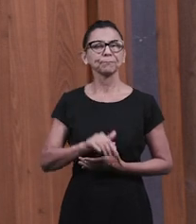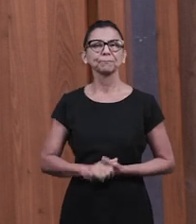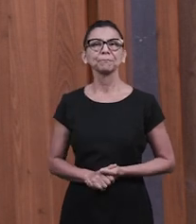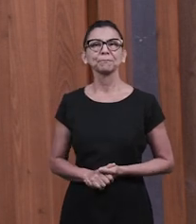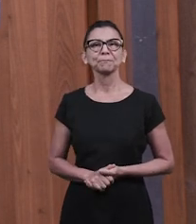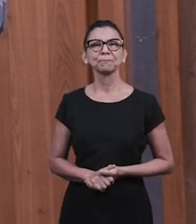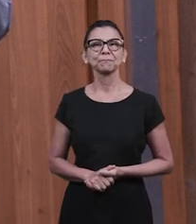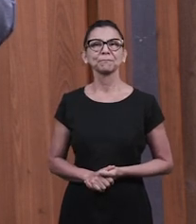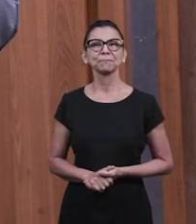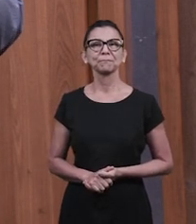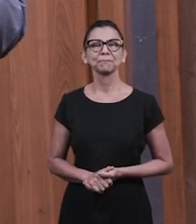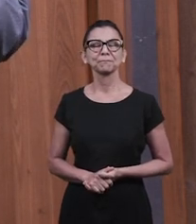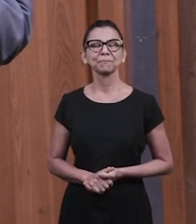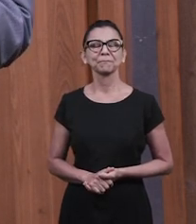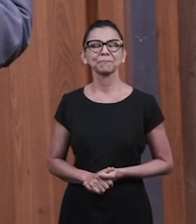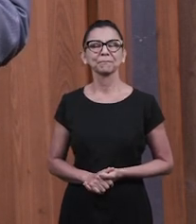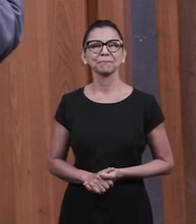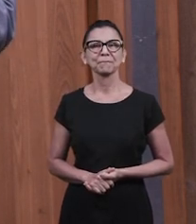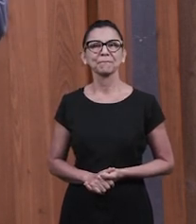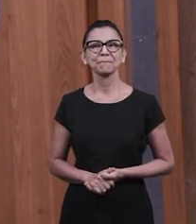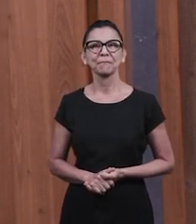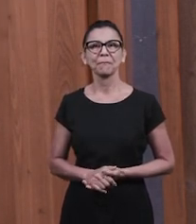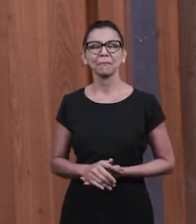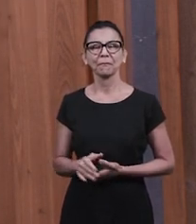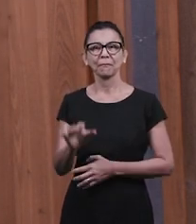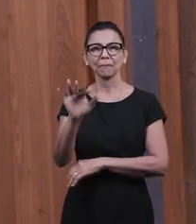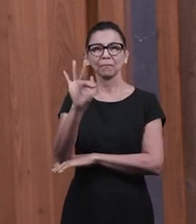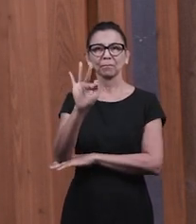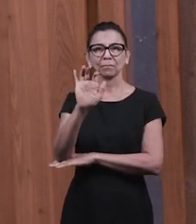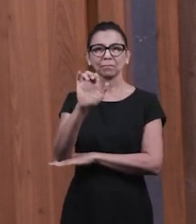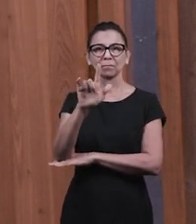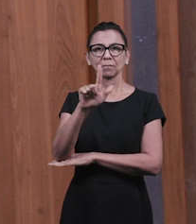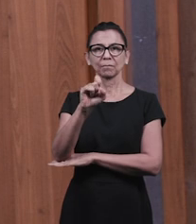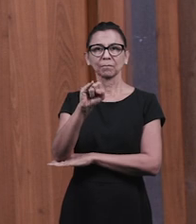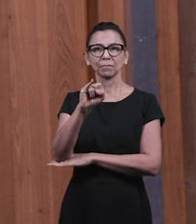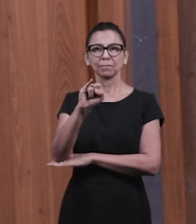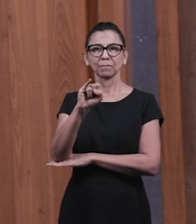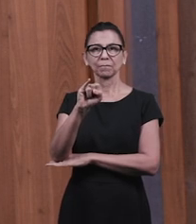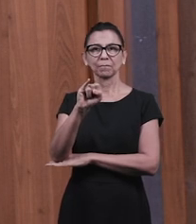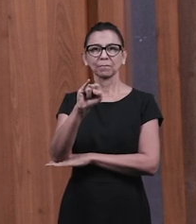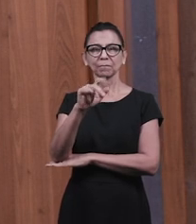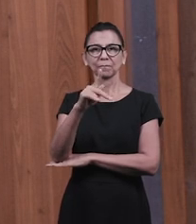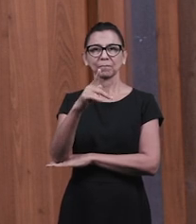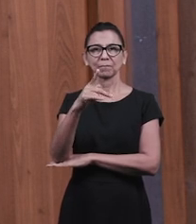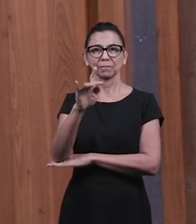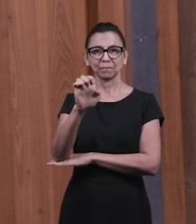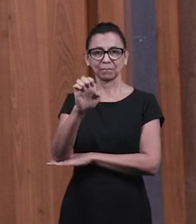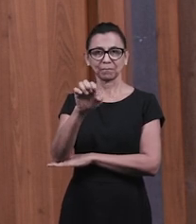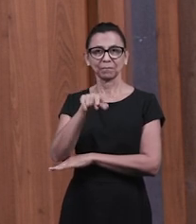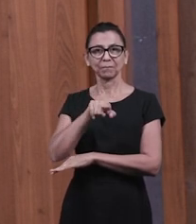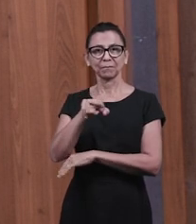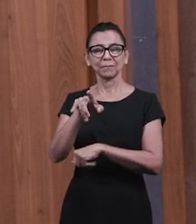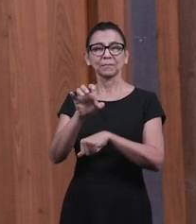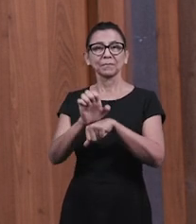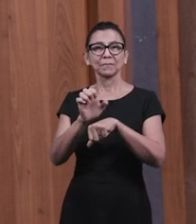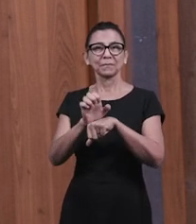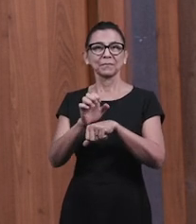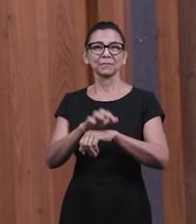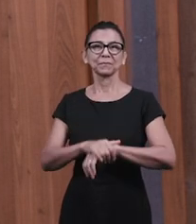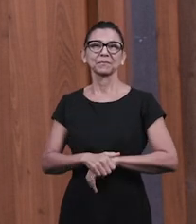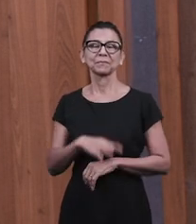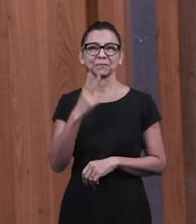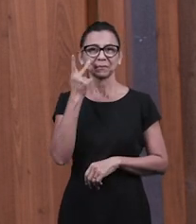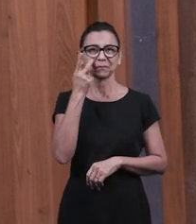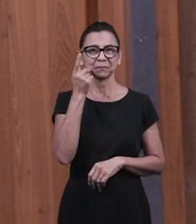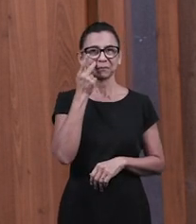pergunta, a 1.4, nós vamos dirigi-la agora ao Felipe, lá da nossa igreja em Fortaleza, no estado do Ceará. O